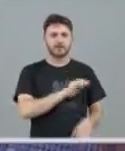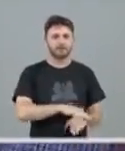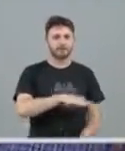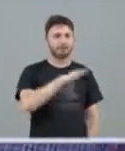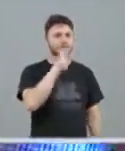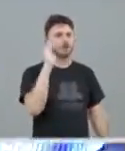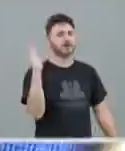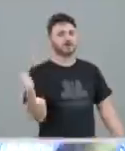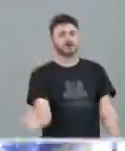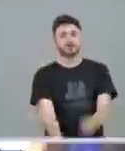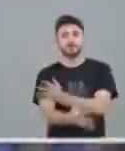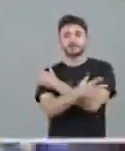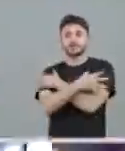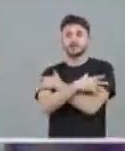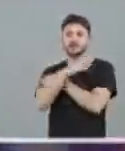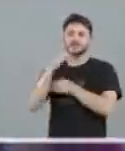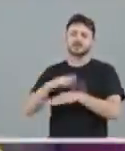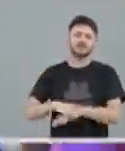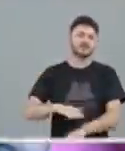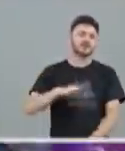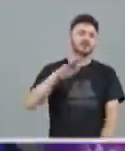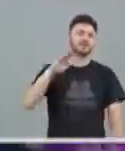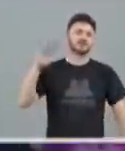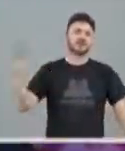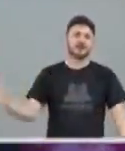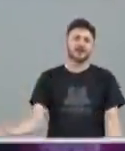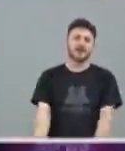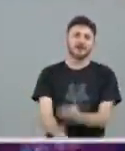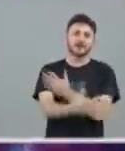abrace mais. Abrace